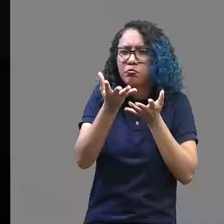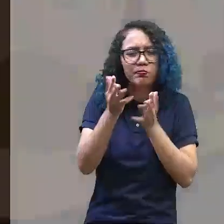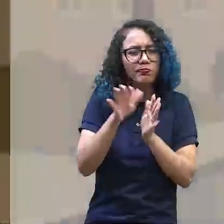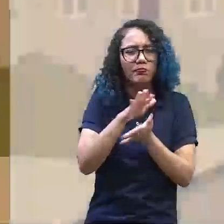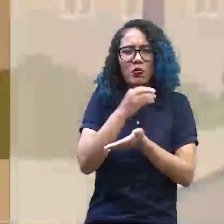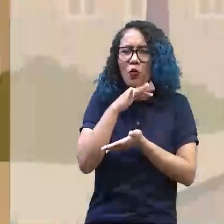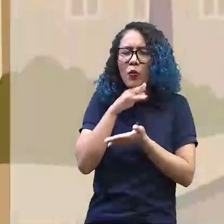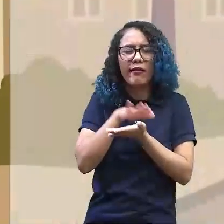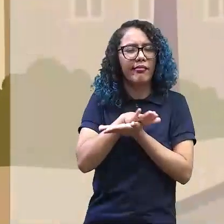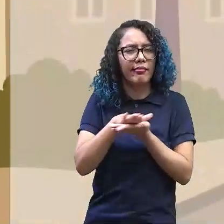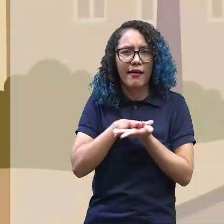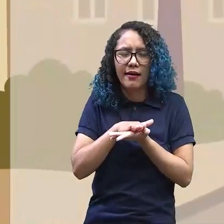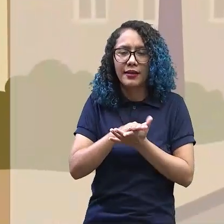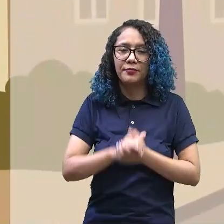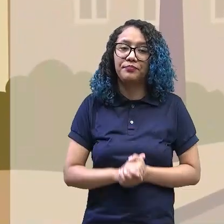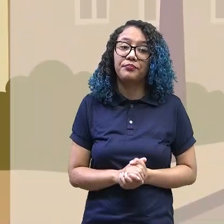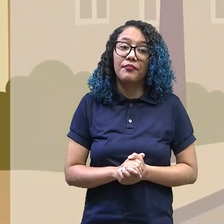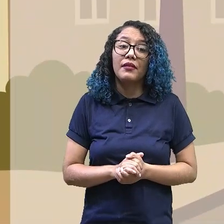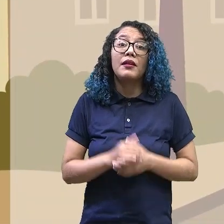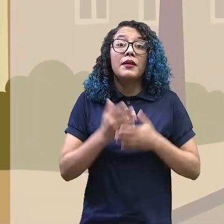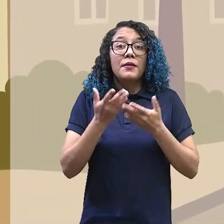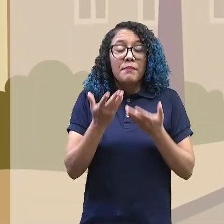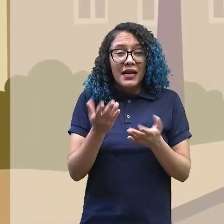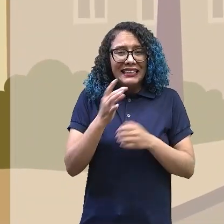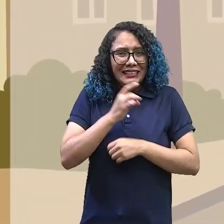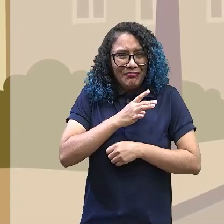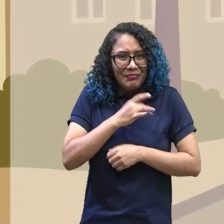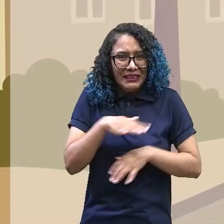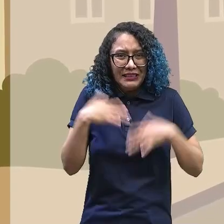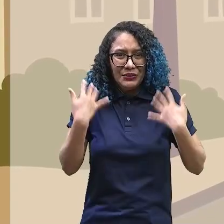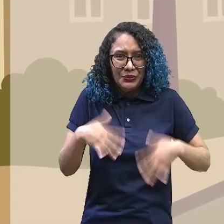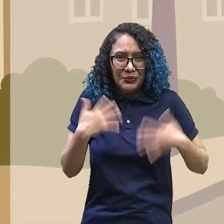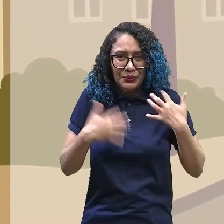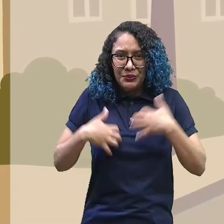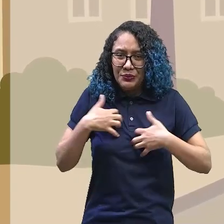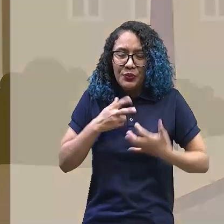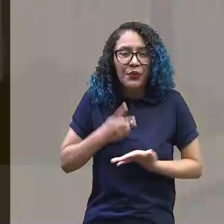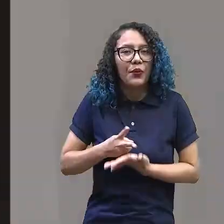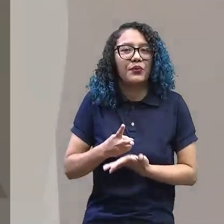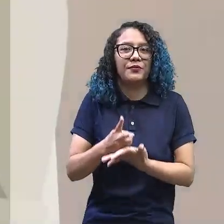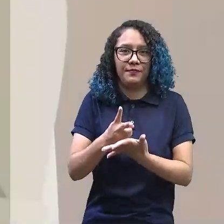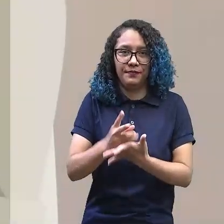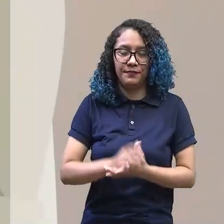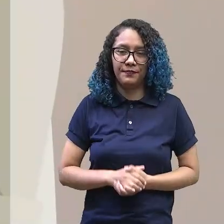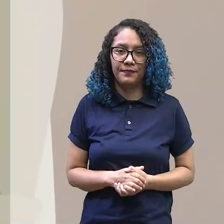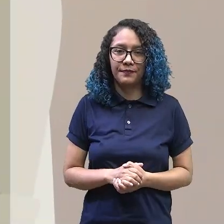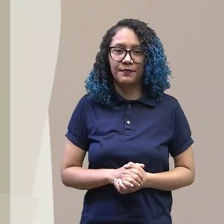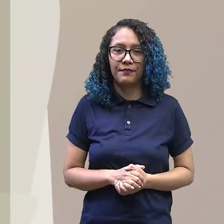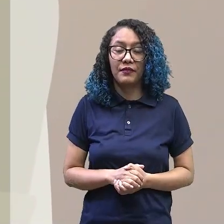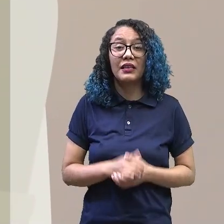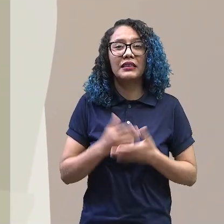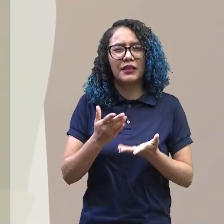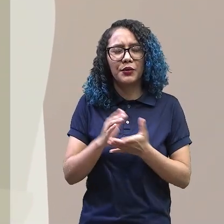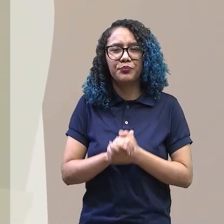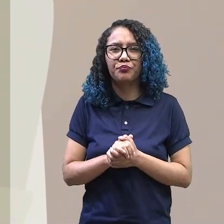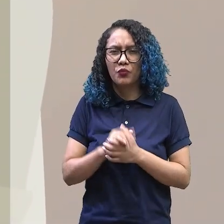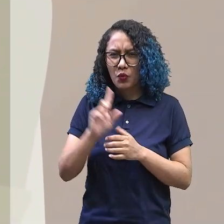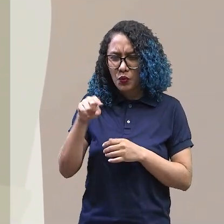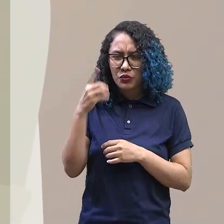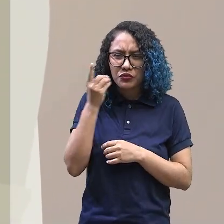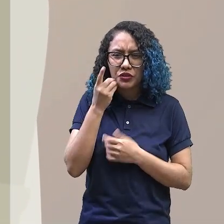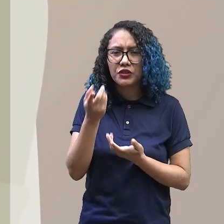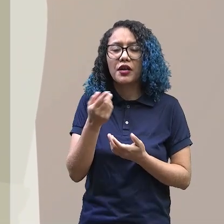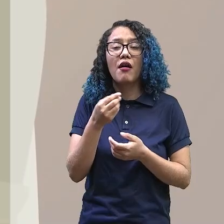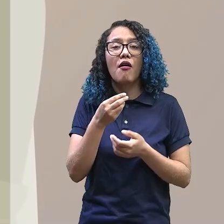acontecerá. Mesmo assim, o medo e a tensão permanecem no ar. Um dia, Camilo recebe um bilhete